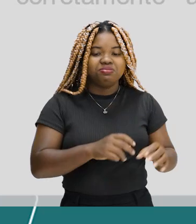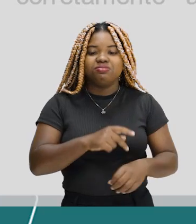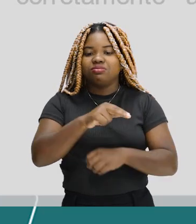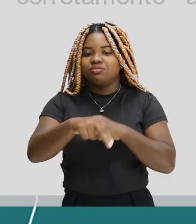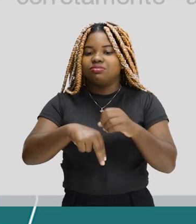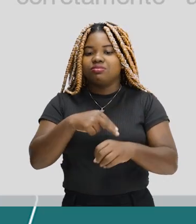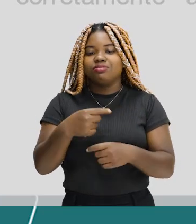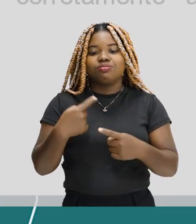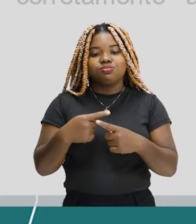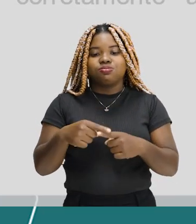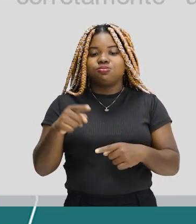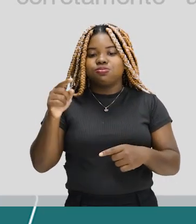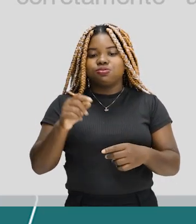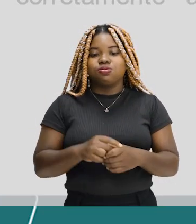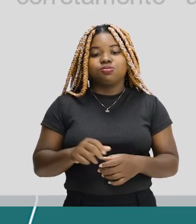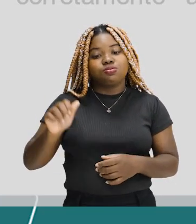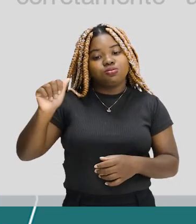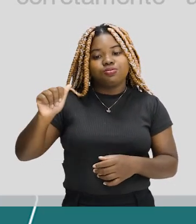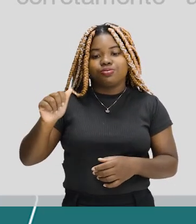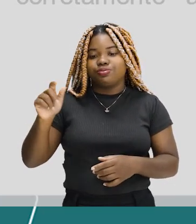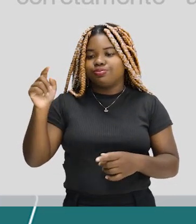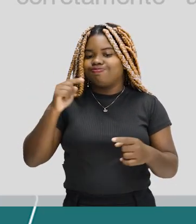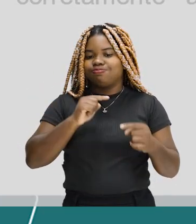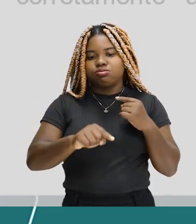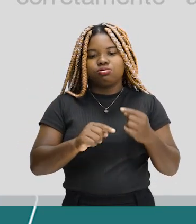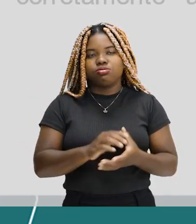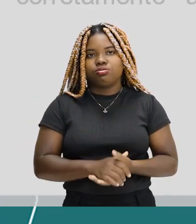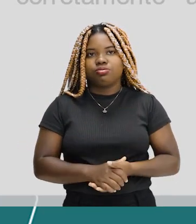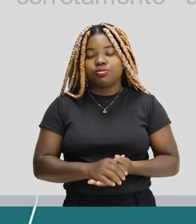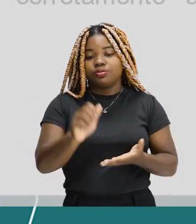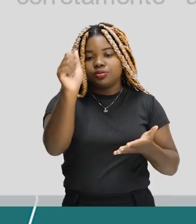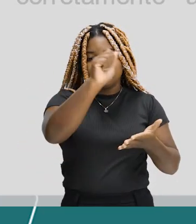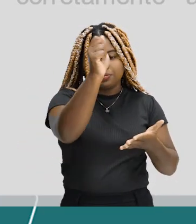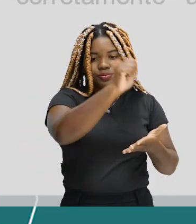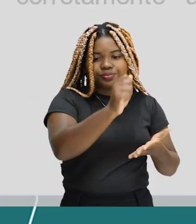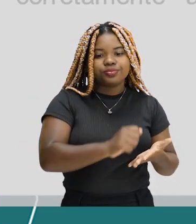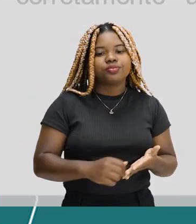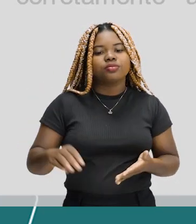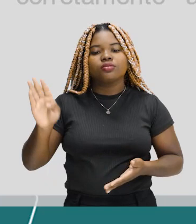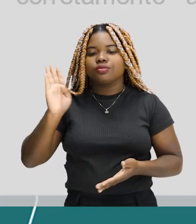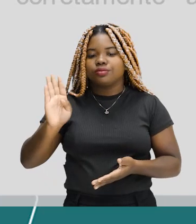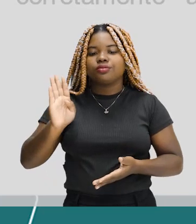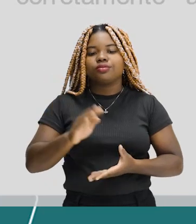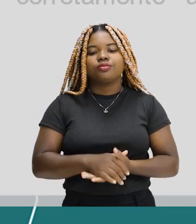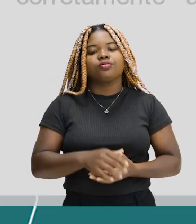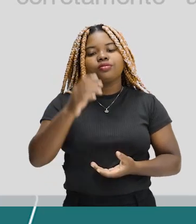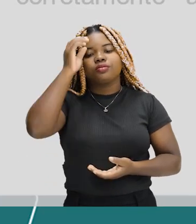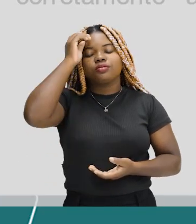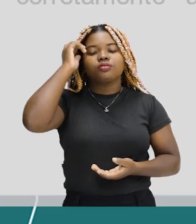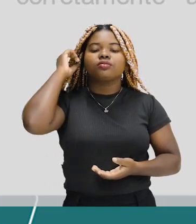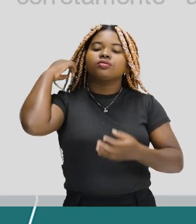já está descartado. Ok? Vou apagar para a gente fazer a letra B. Né?